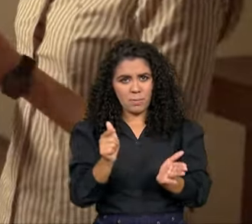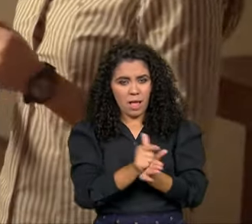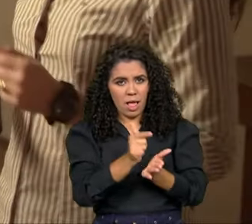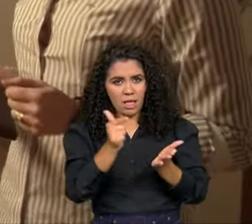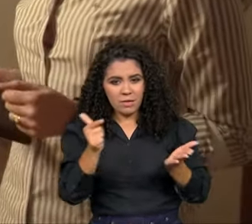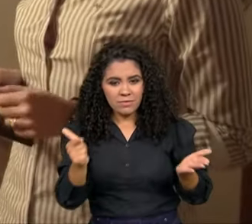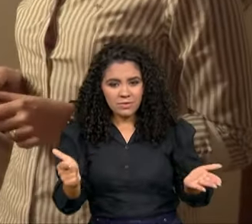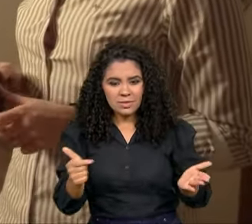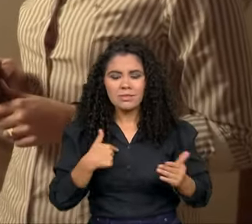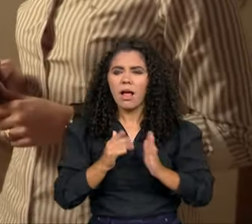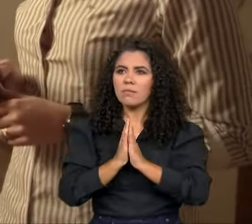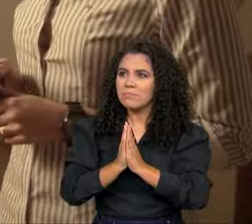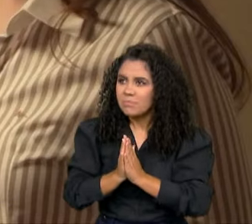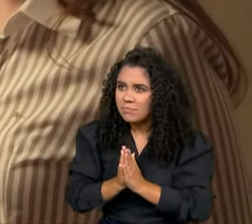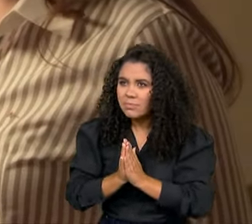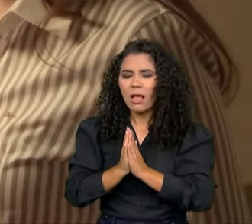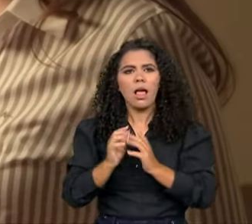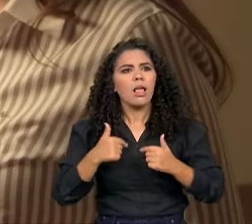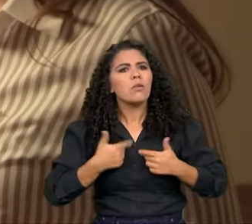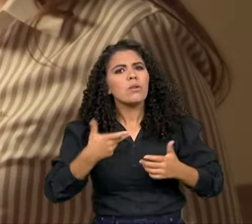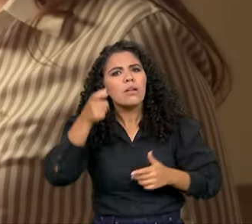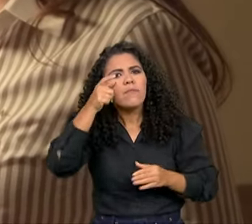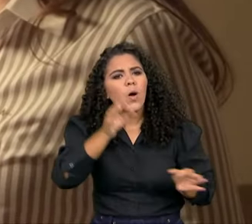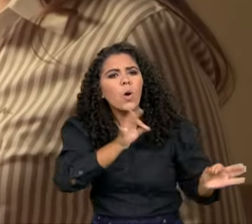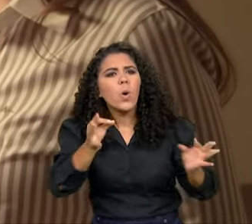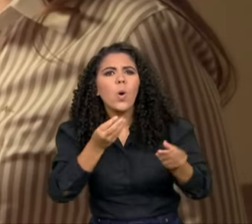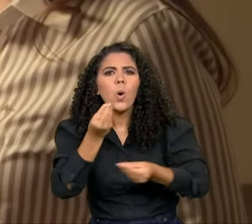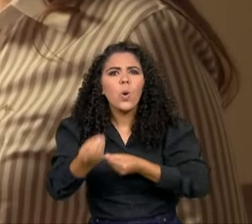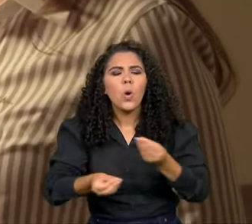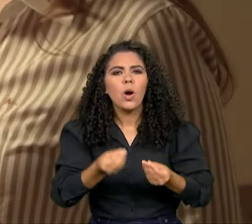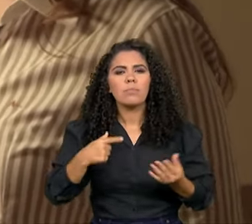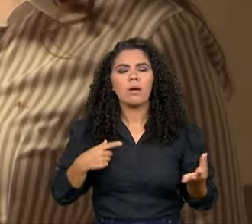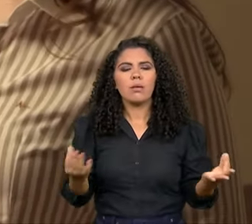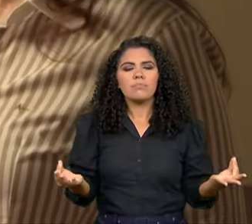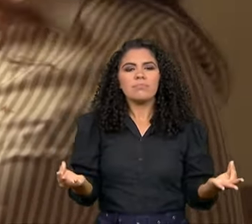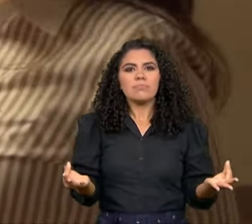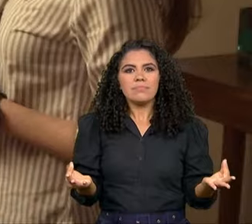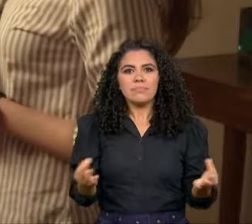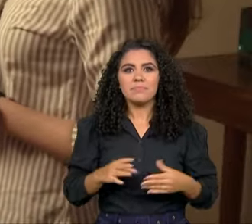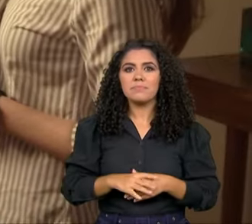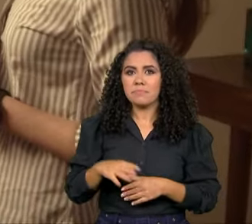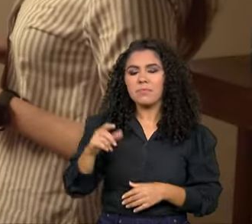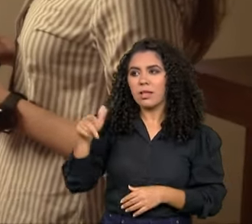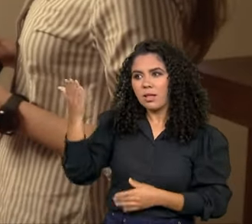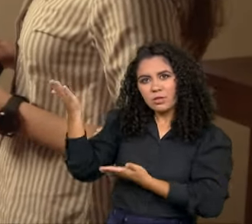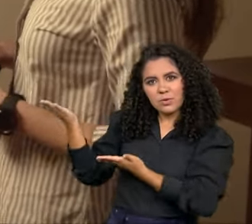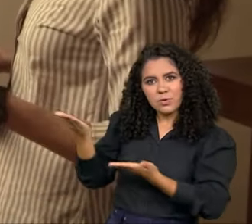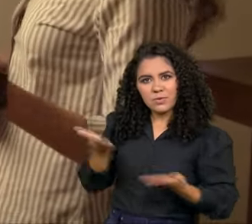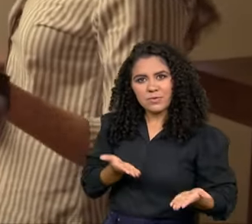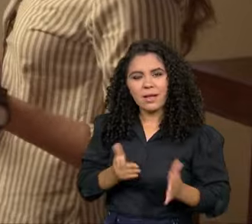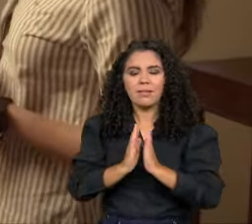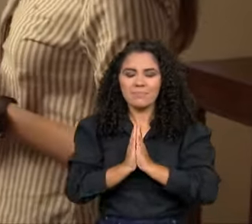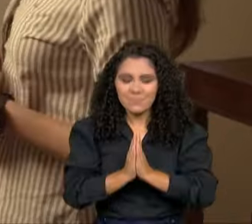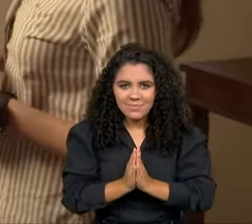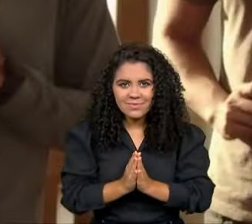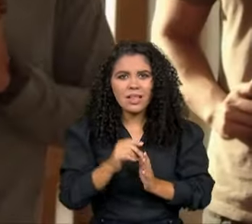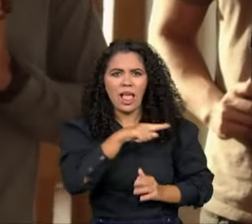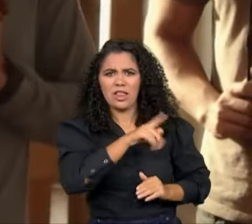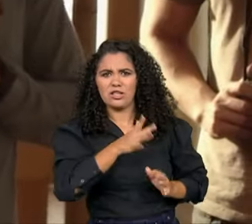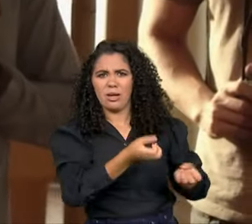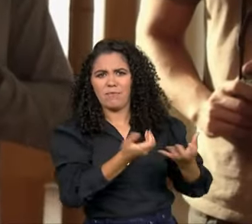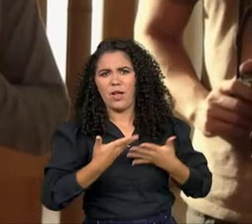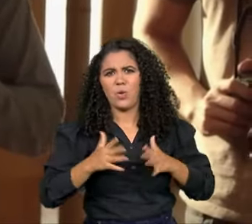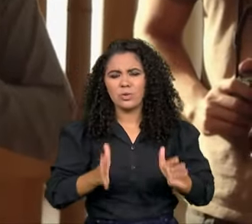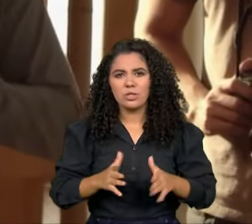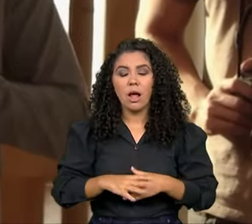A gente queria acompanhar uma aula de yoga, pode ser? Claro, vai começar uma aula agora. Mestre. Namastê. Ela já me disse. Eles